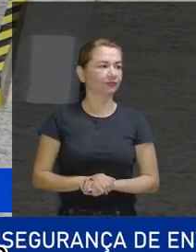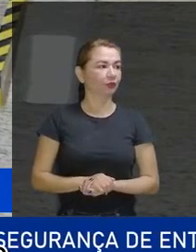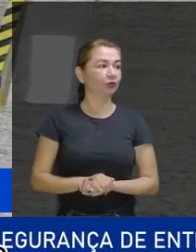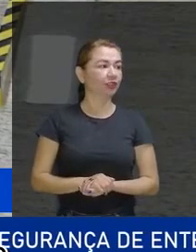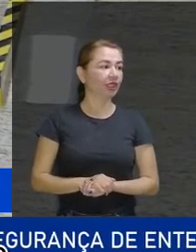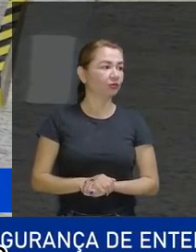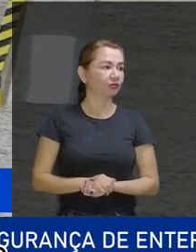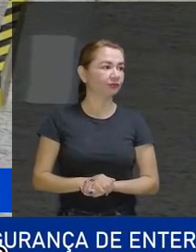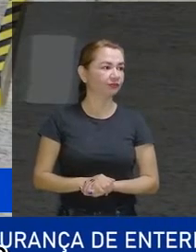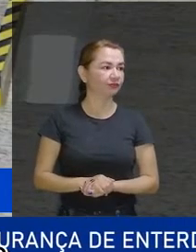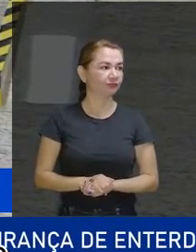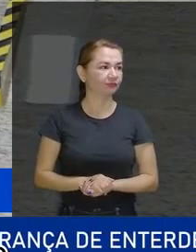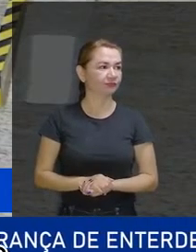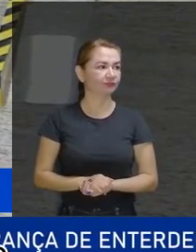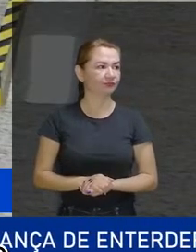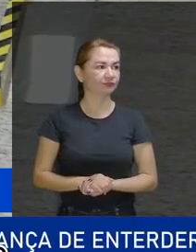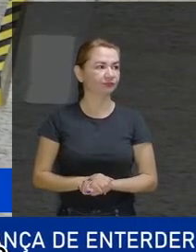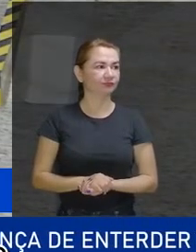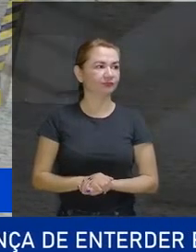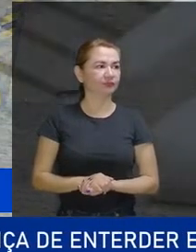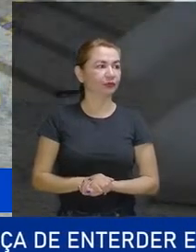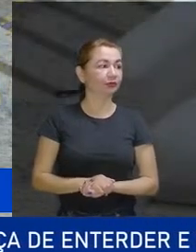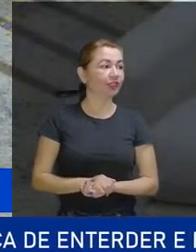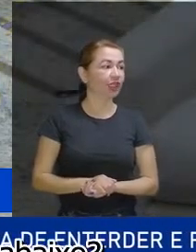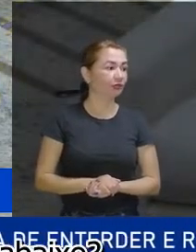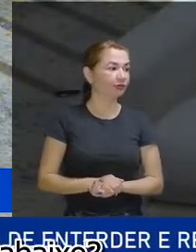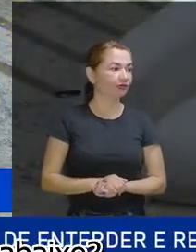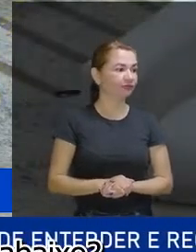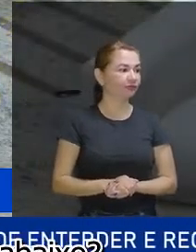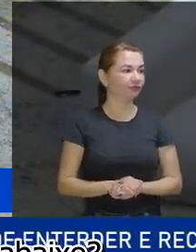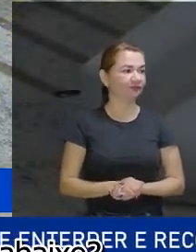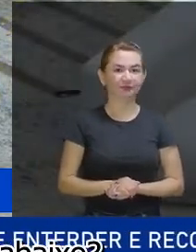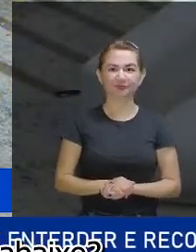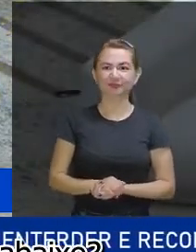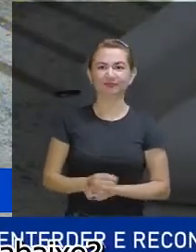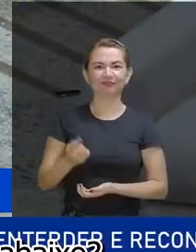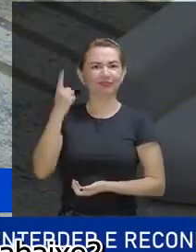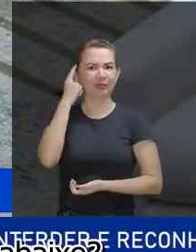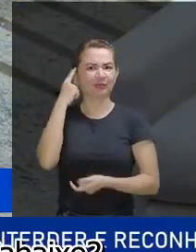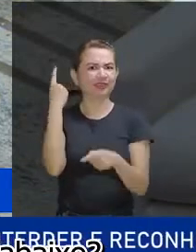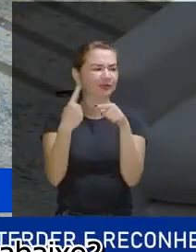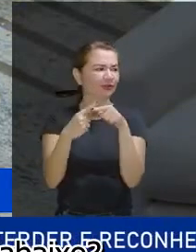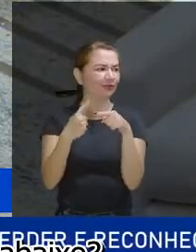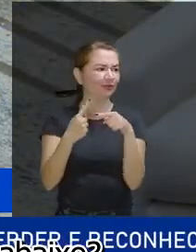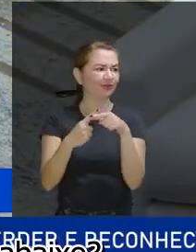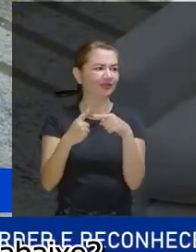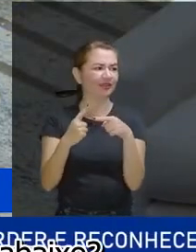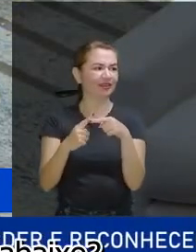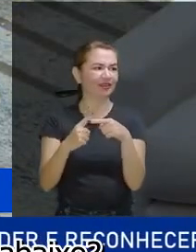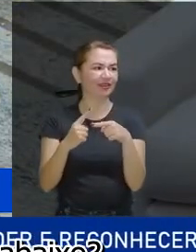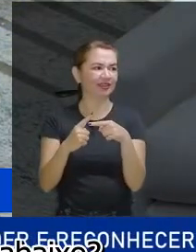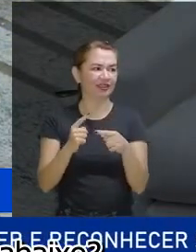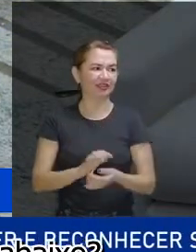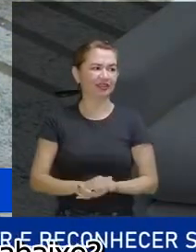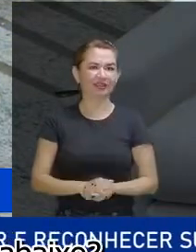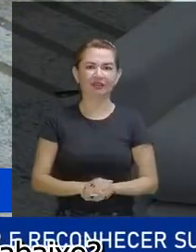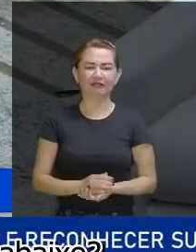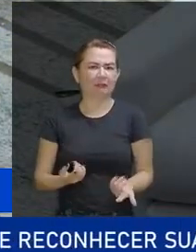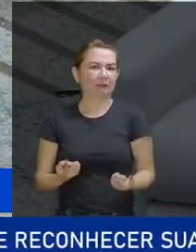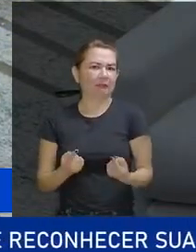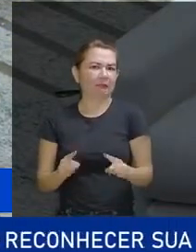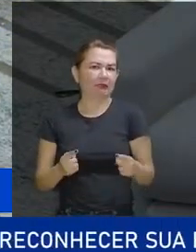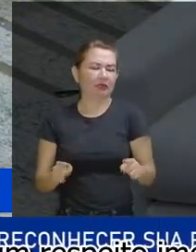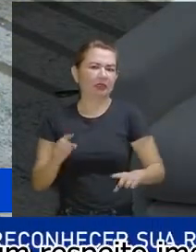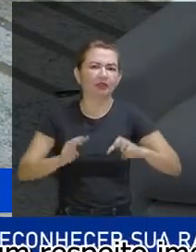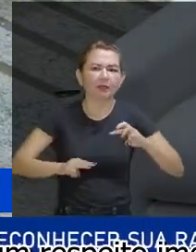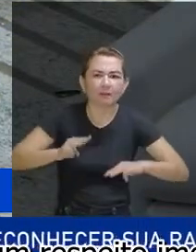falar vocês pelo respeito que eu tenho. Às vezes me perguntam, por que você não canta Mar Abaixo, não canta Batuque?